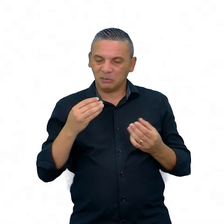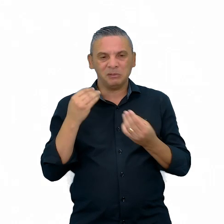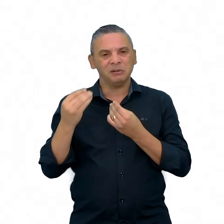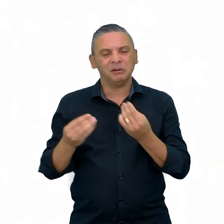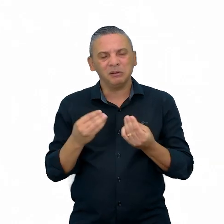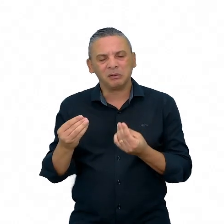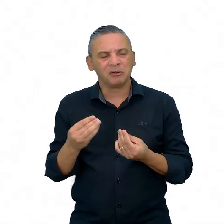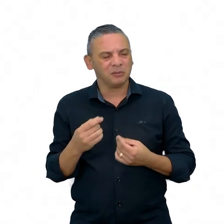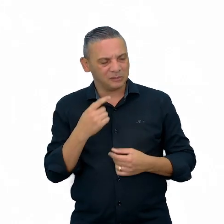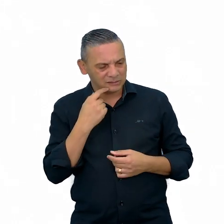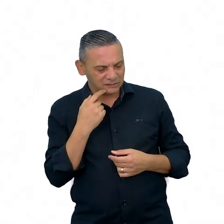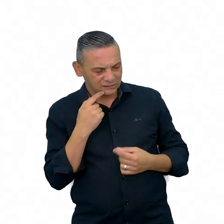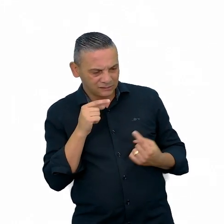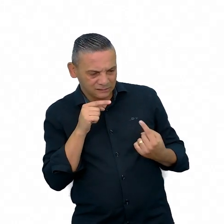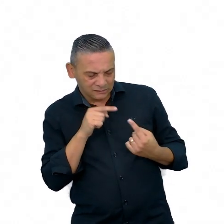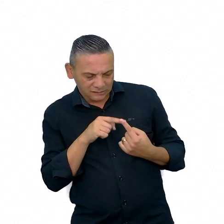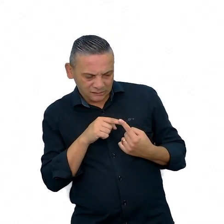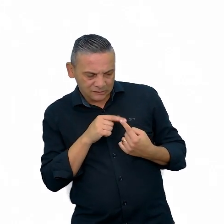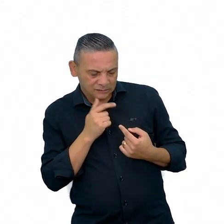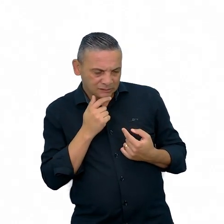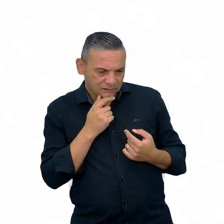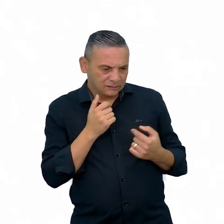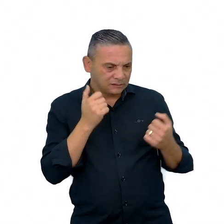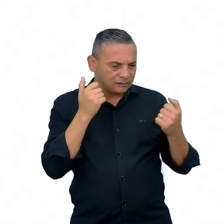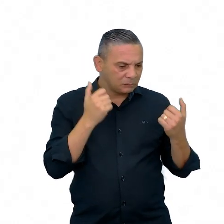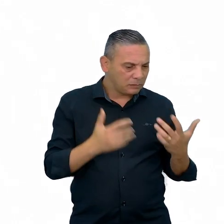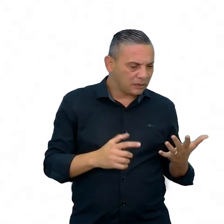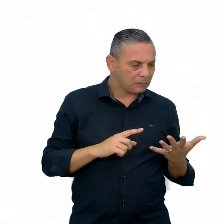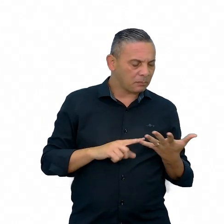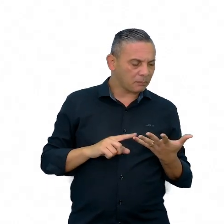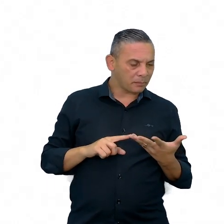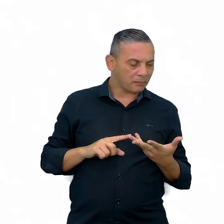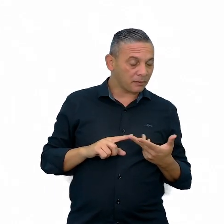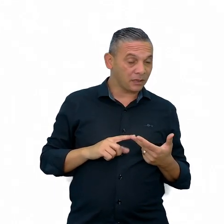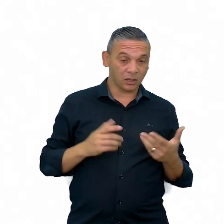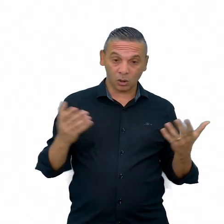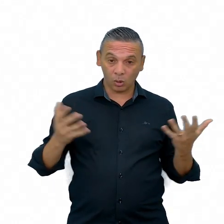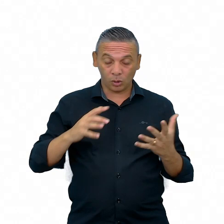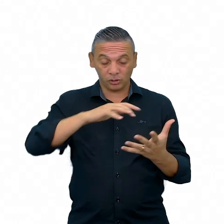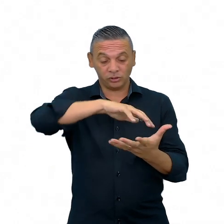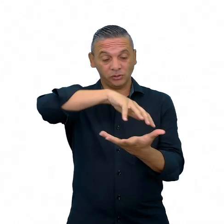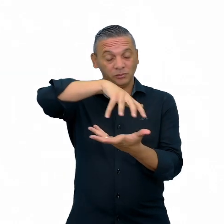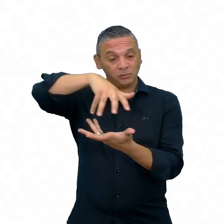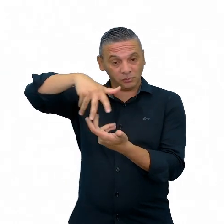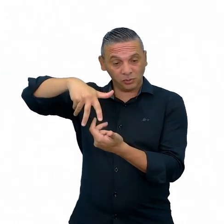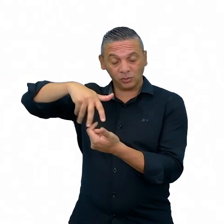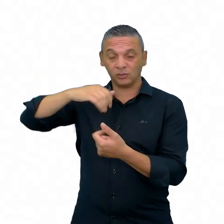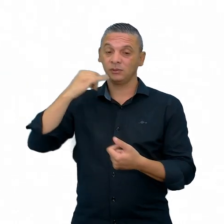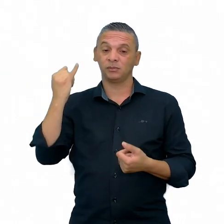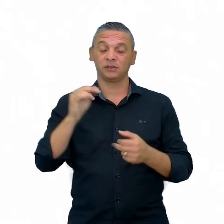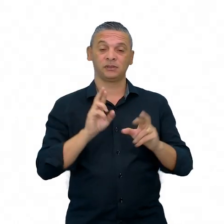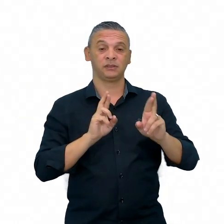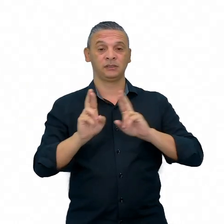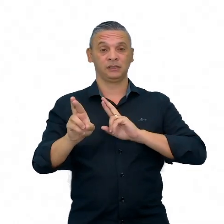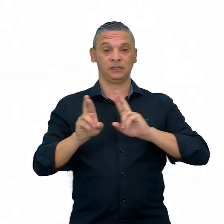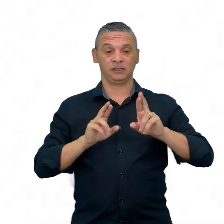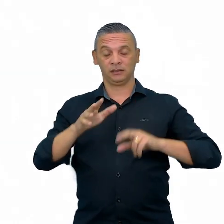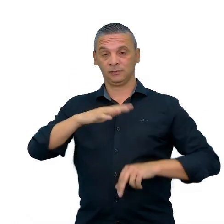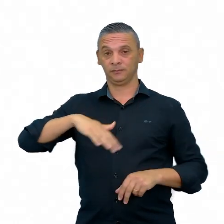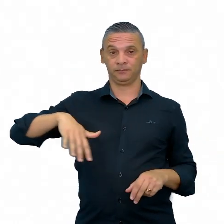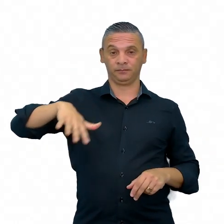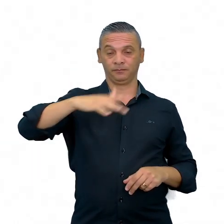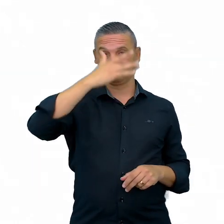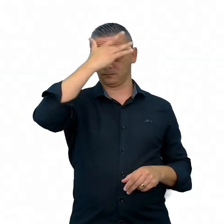trazer para contextualizar, né, para o mundo atual, estabelecer essas relações que existem entre a